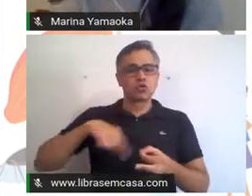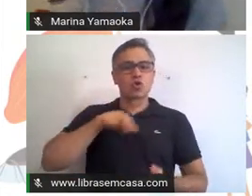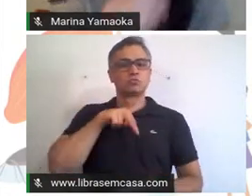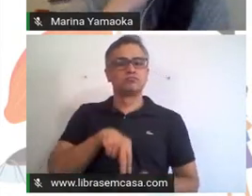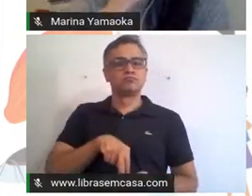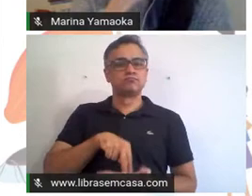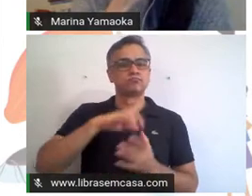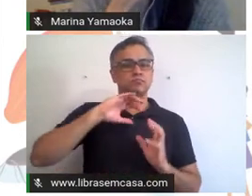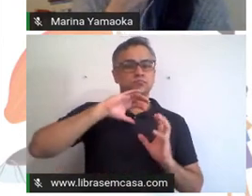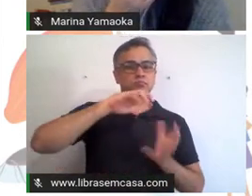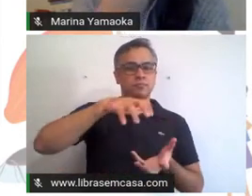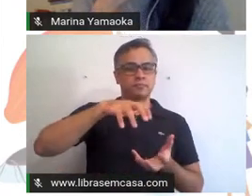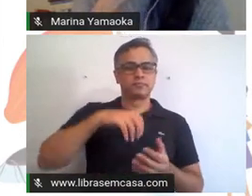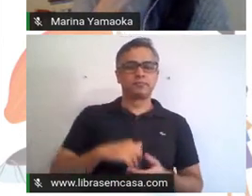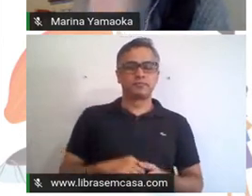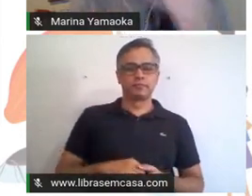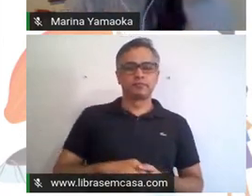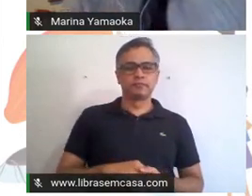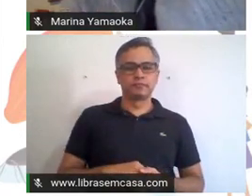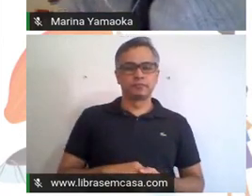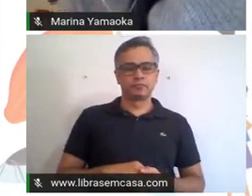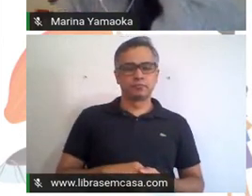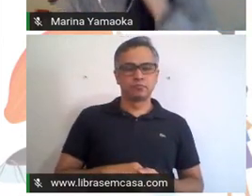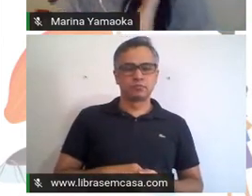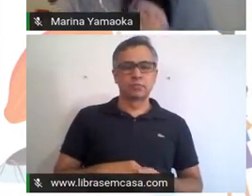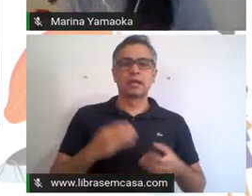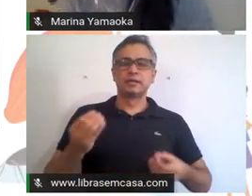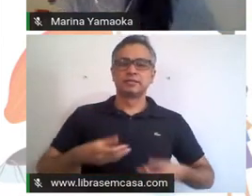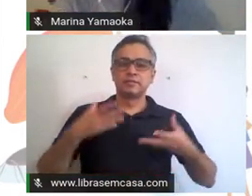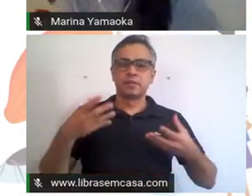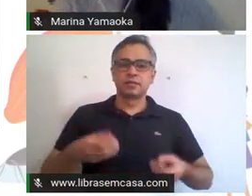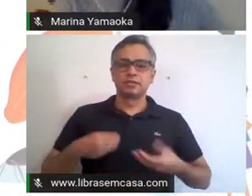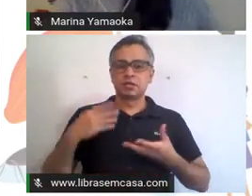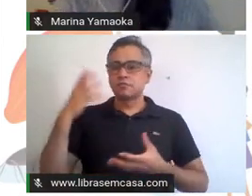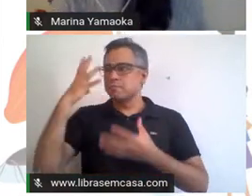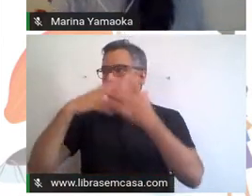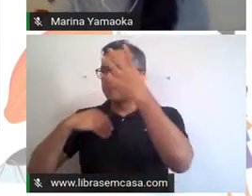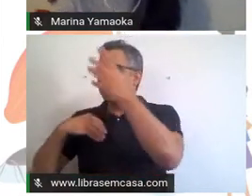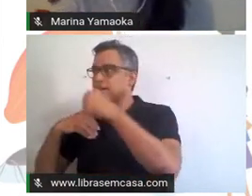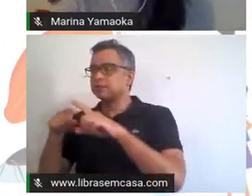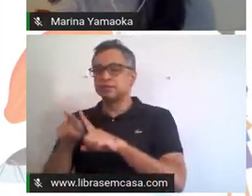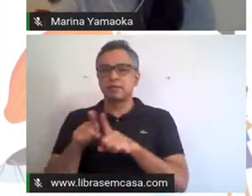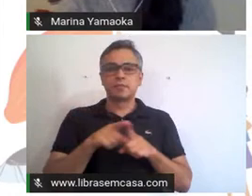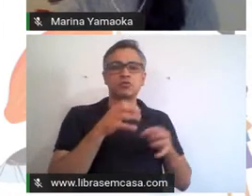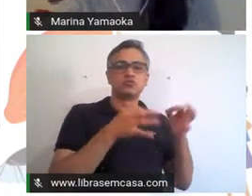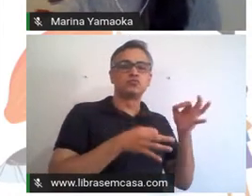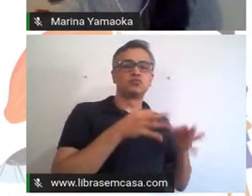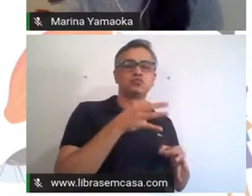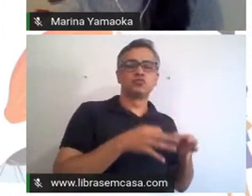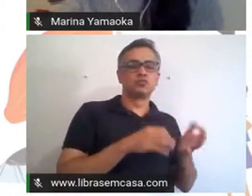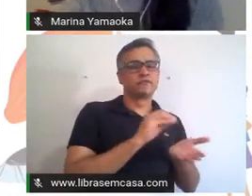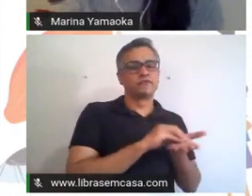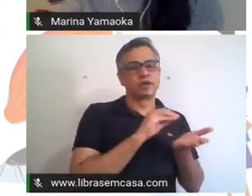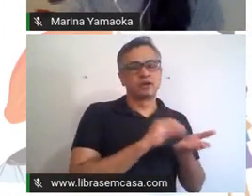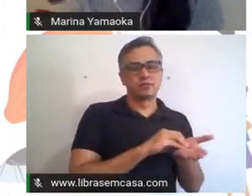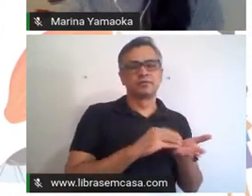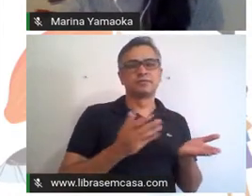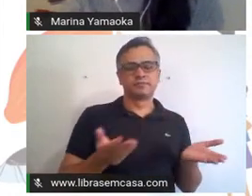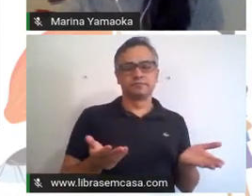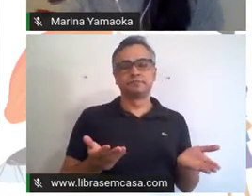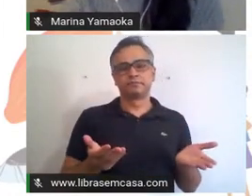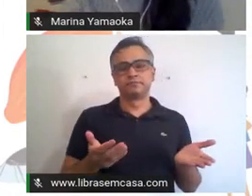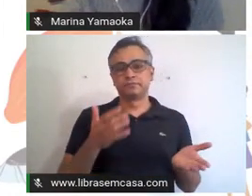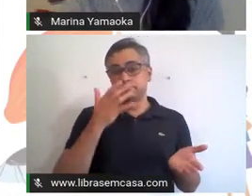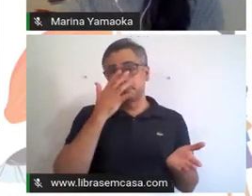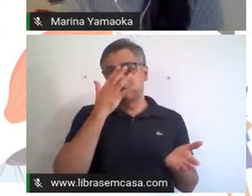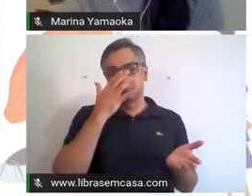é a expressão também de todas as belezas, mas também de todas as injustiças. E essa chamada que,